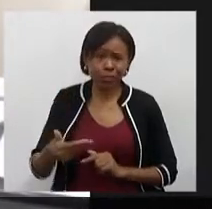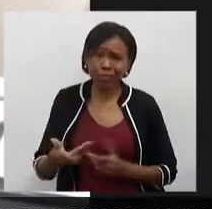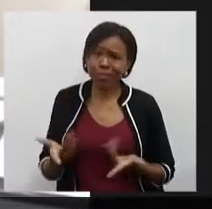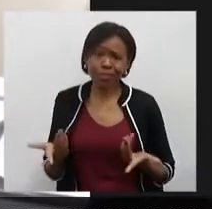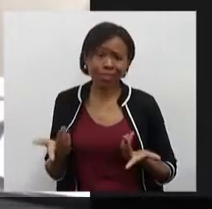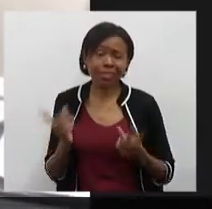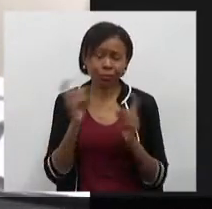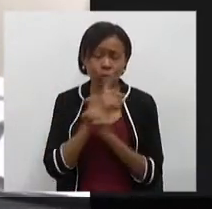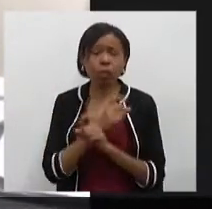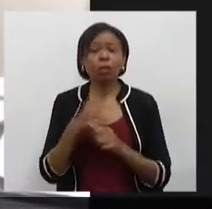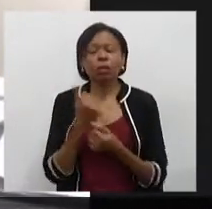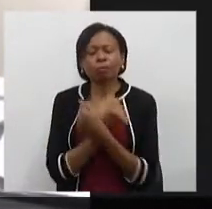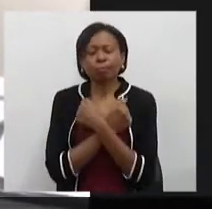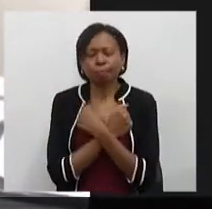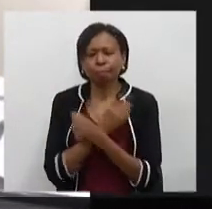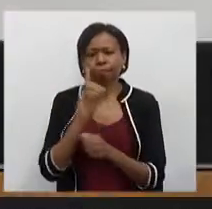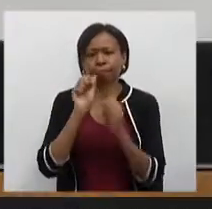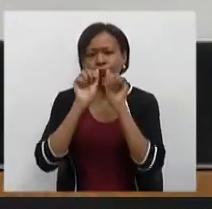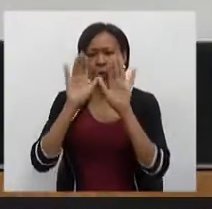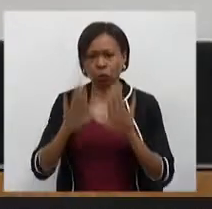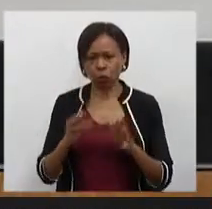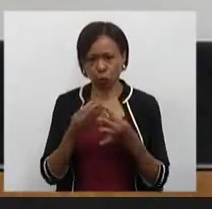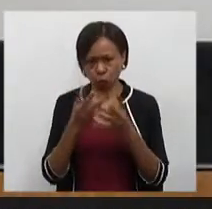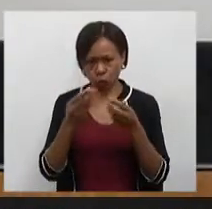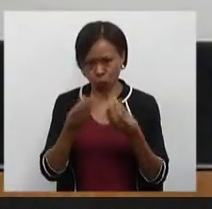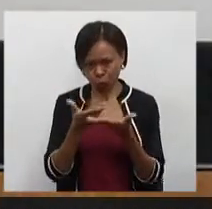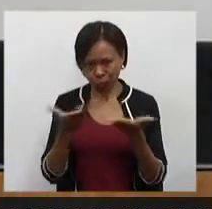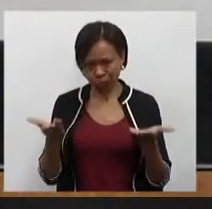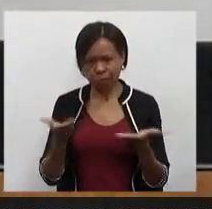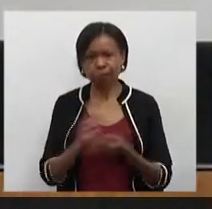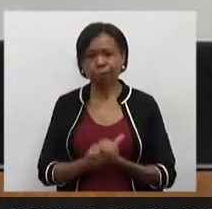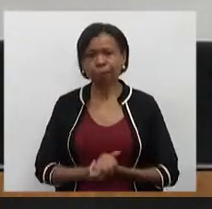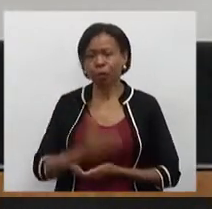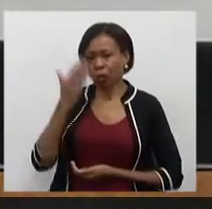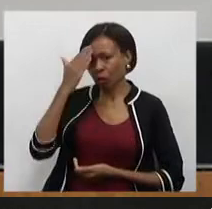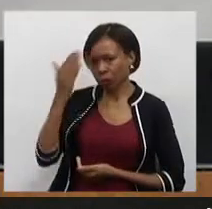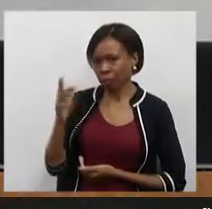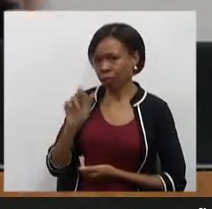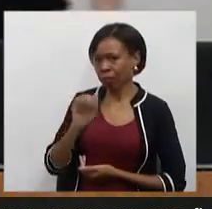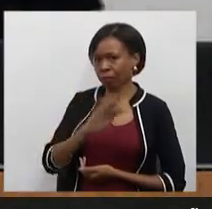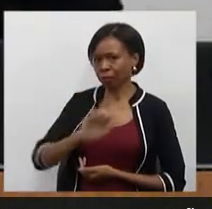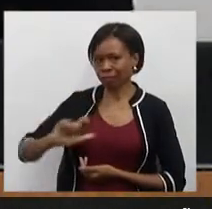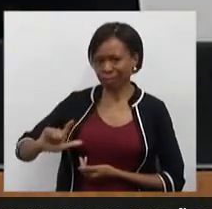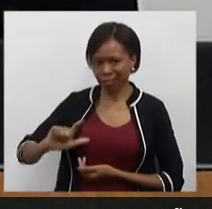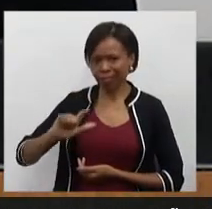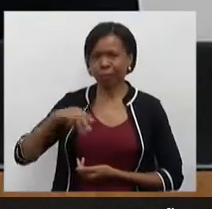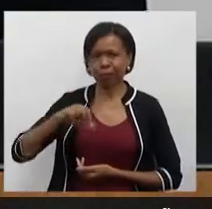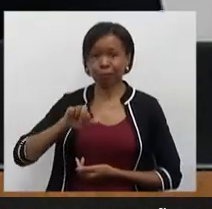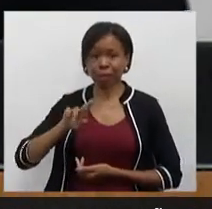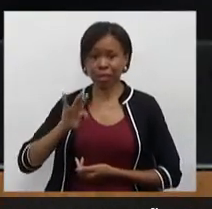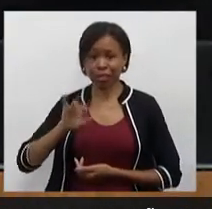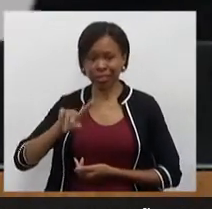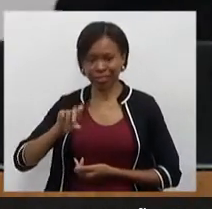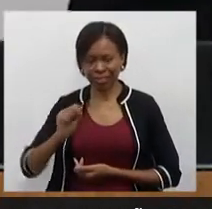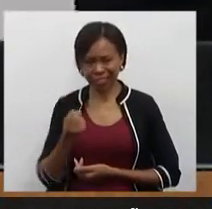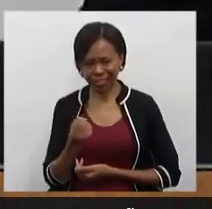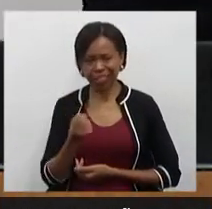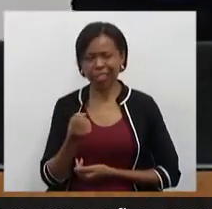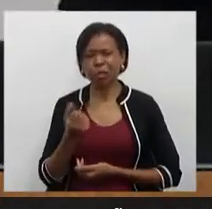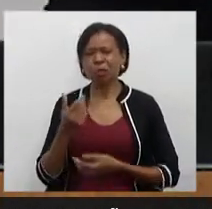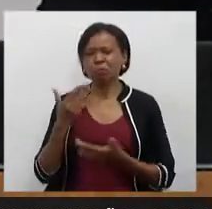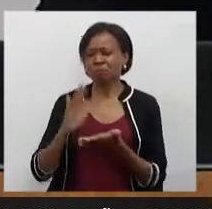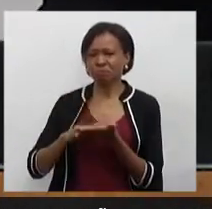abraço a todos e estamos à disposição. Muito obrigado, deputado Rafael Martins, parabéns pela luta e por abraçar essa causa